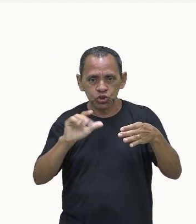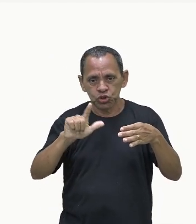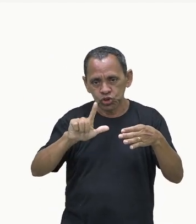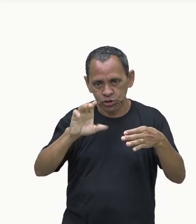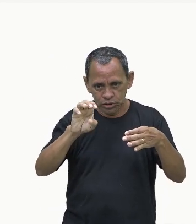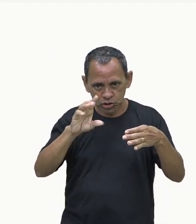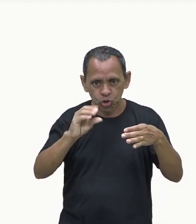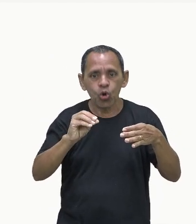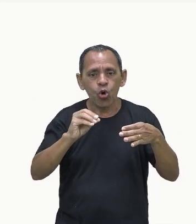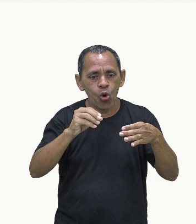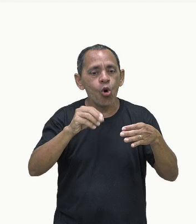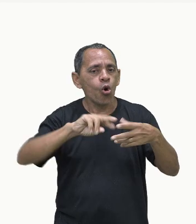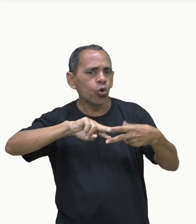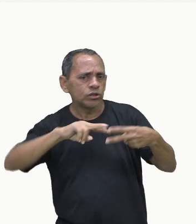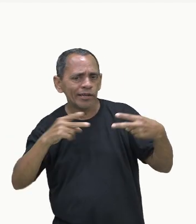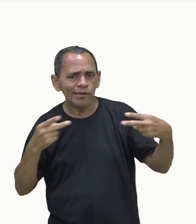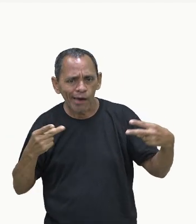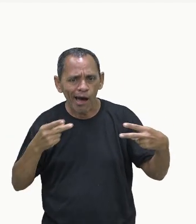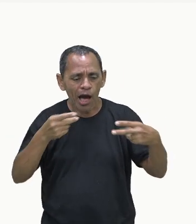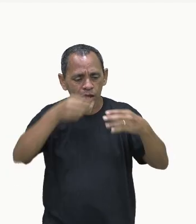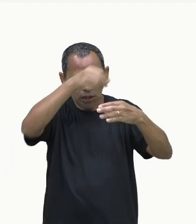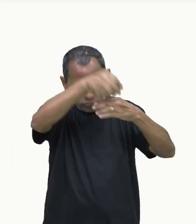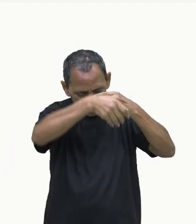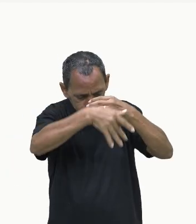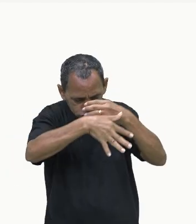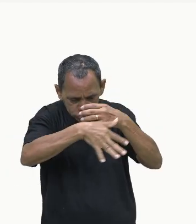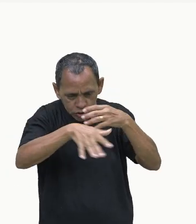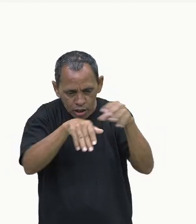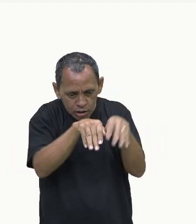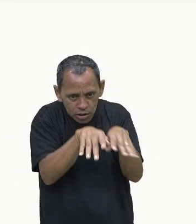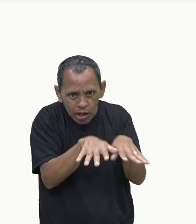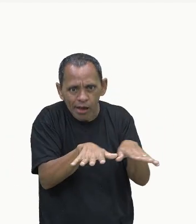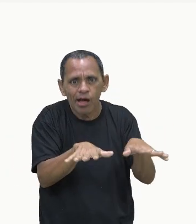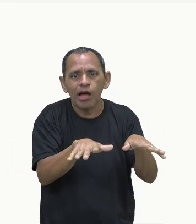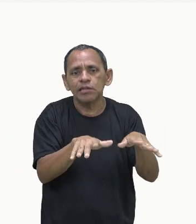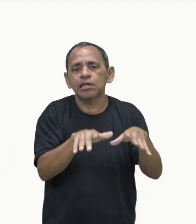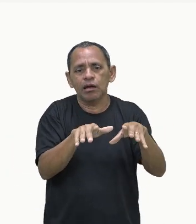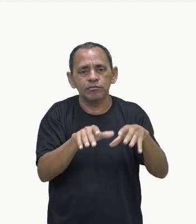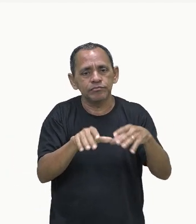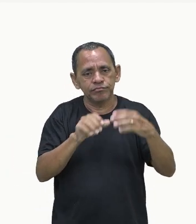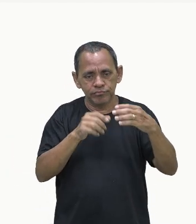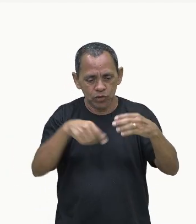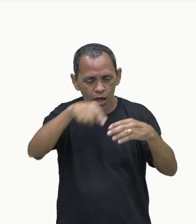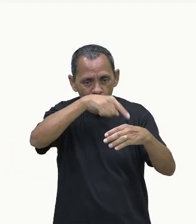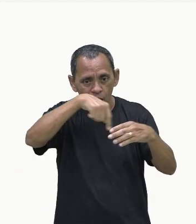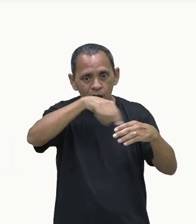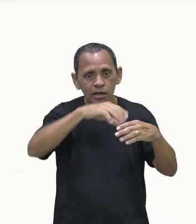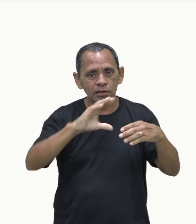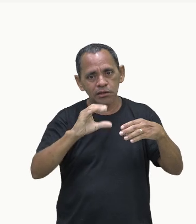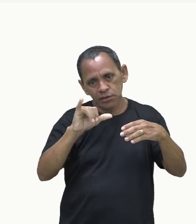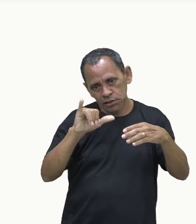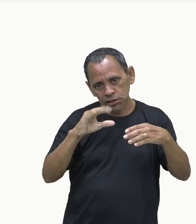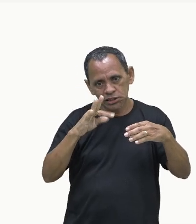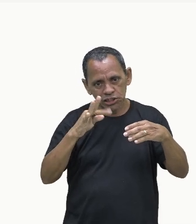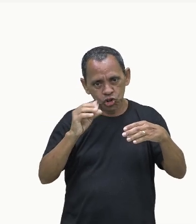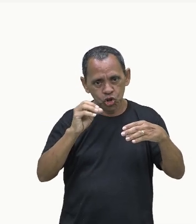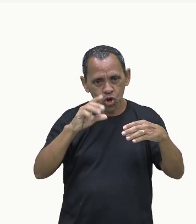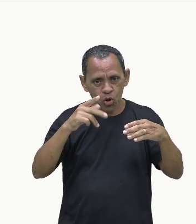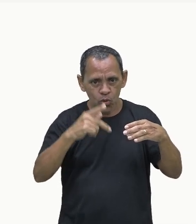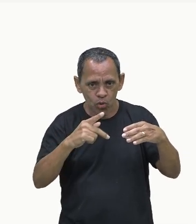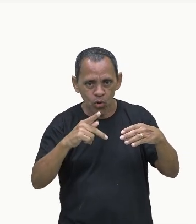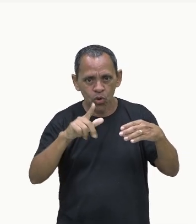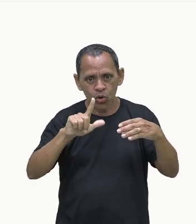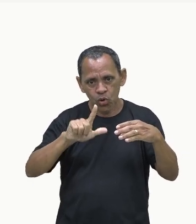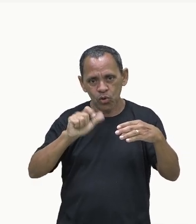aqui, disperso na região denominada de citoplasma. Tá?